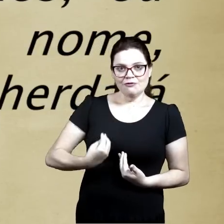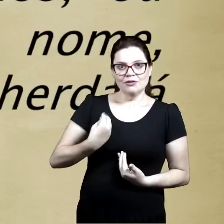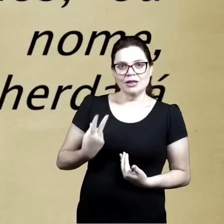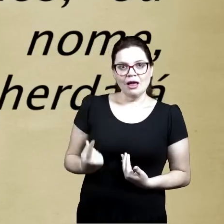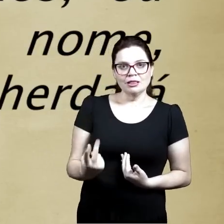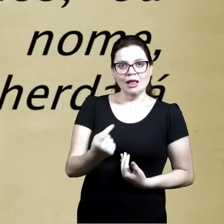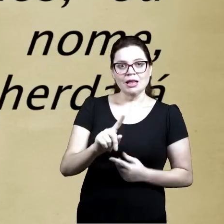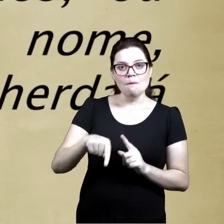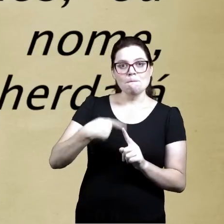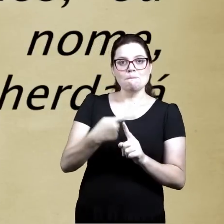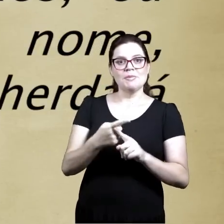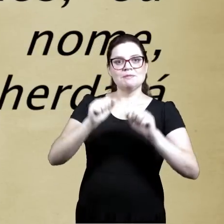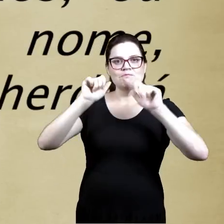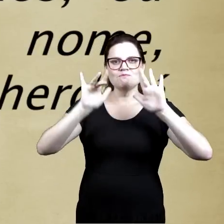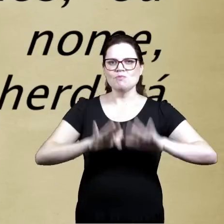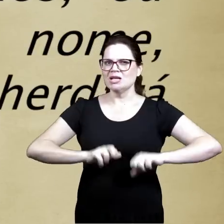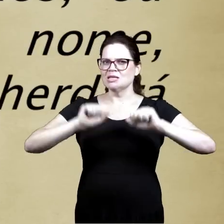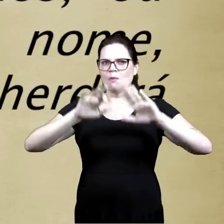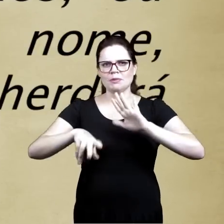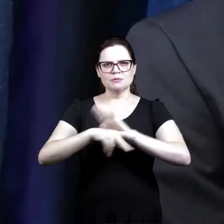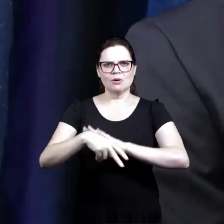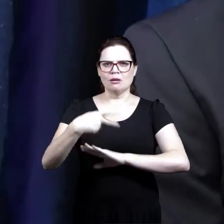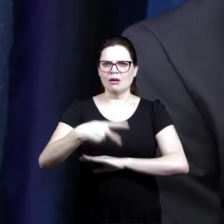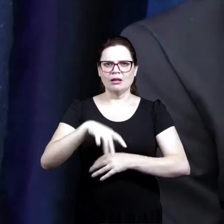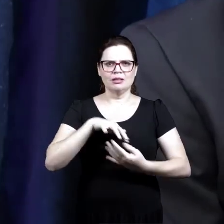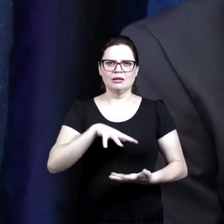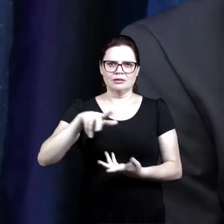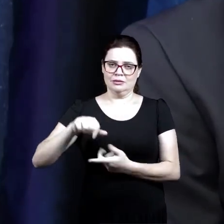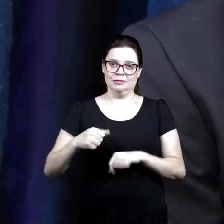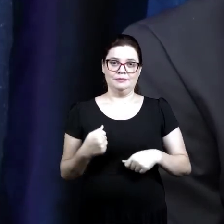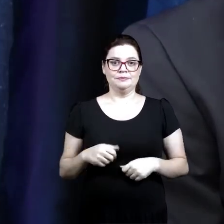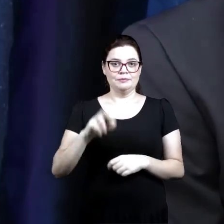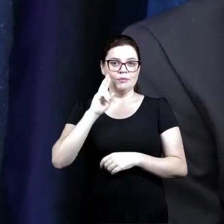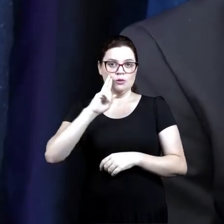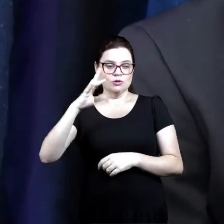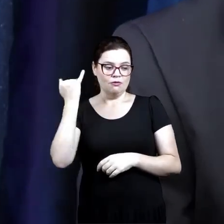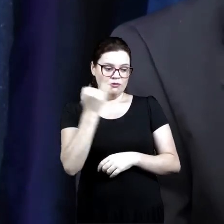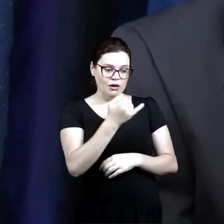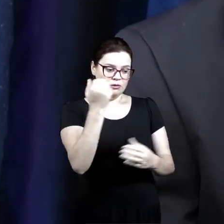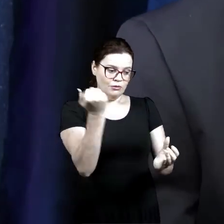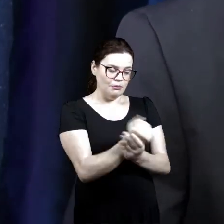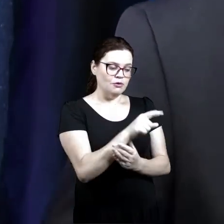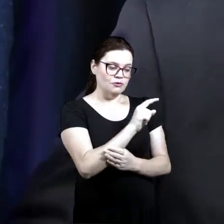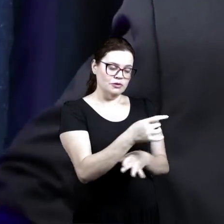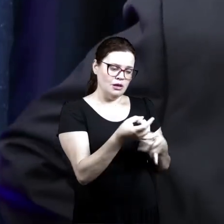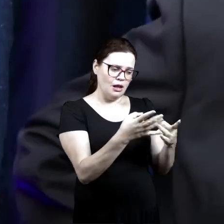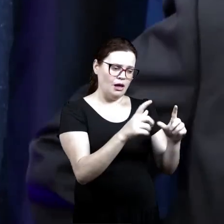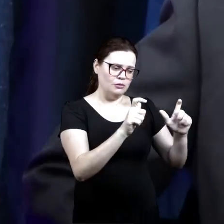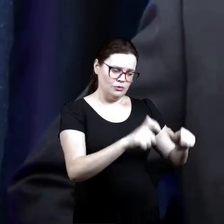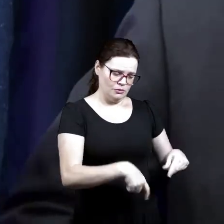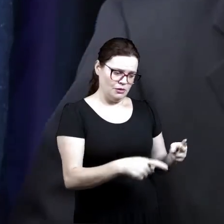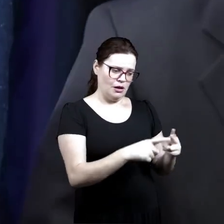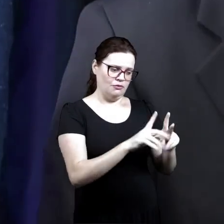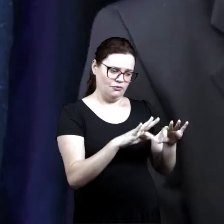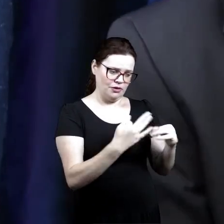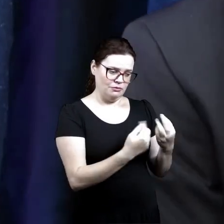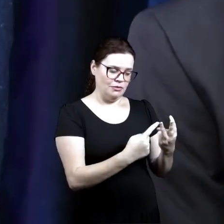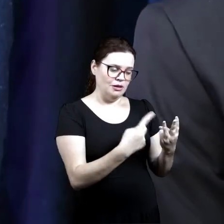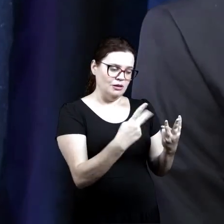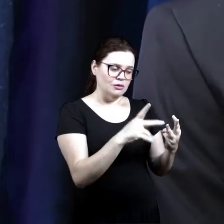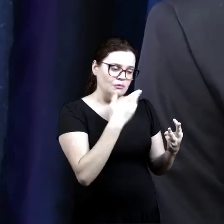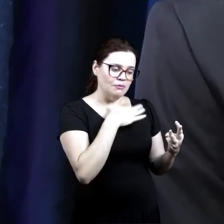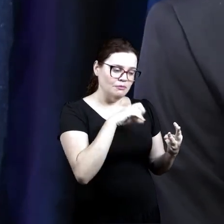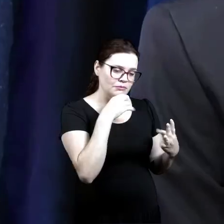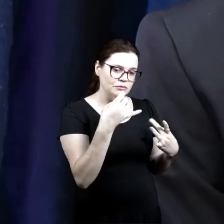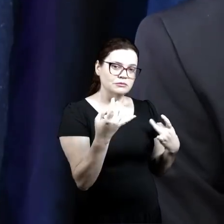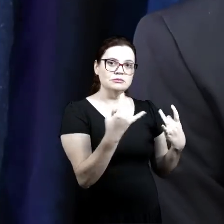ele atendeu ao chamado, e a promessa do Senhor era: sai da tua terra, da tua parentela, da casa do teu pai. A promessa do Senhor: te